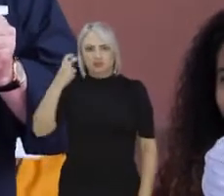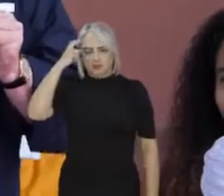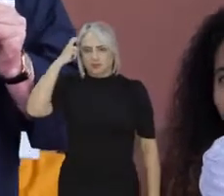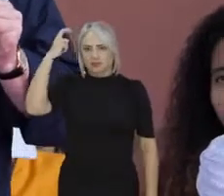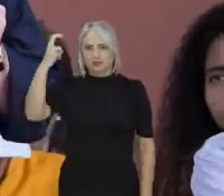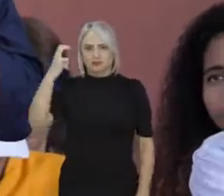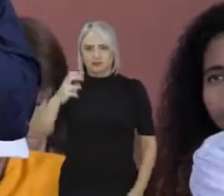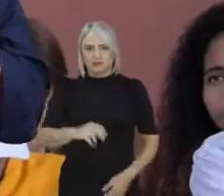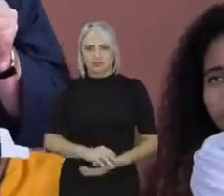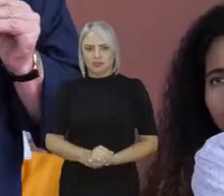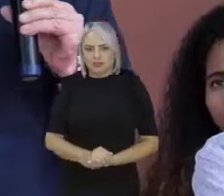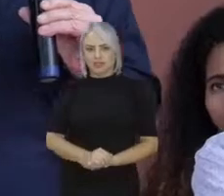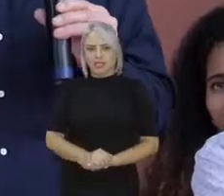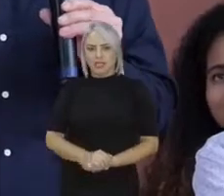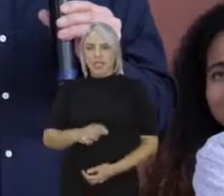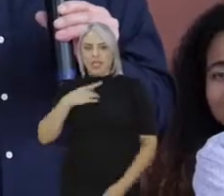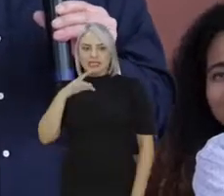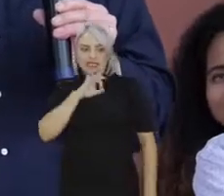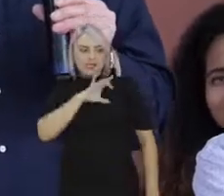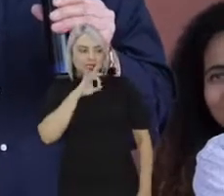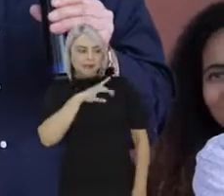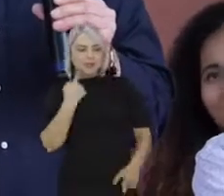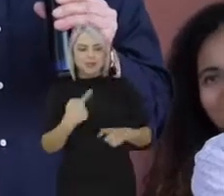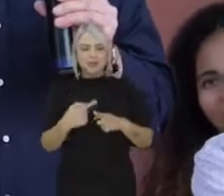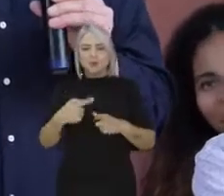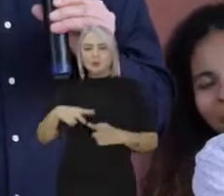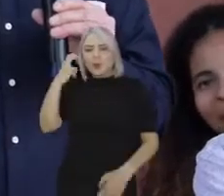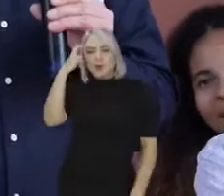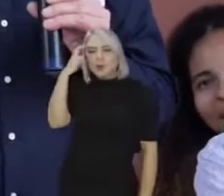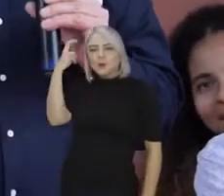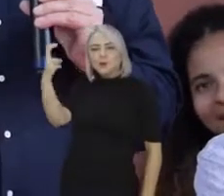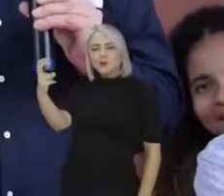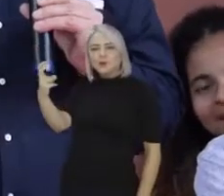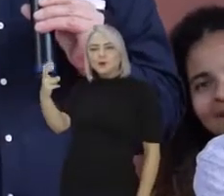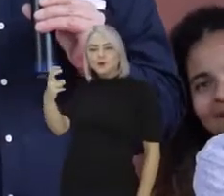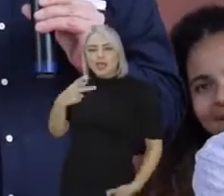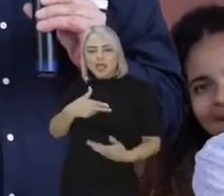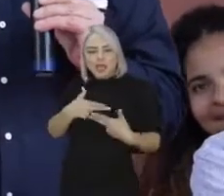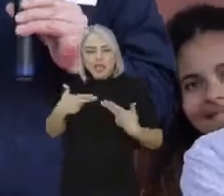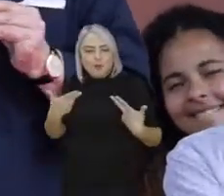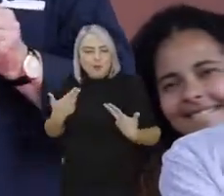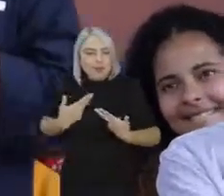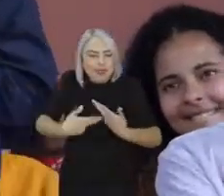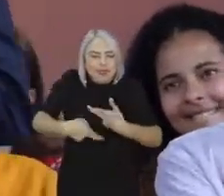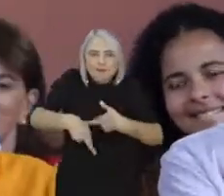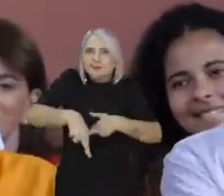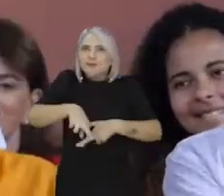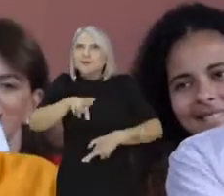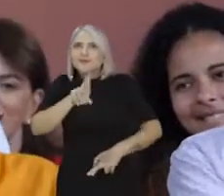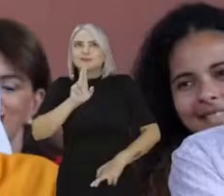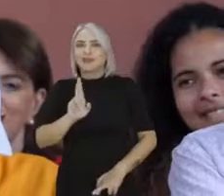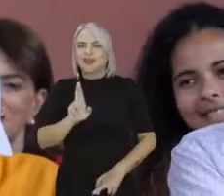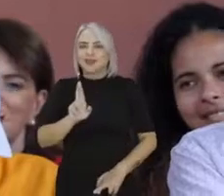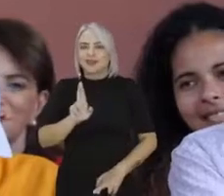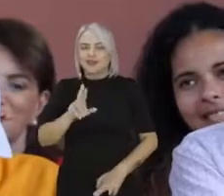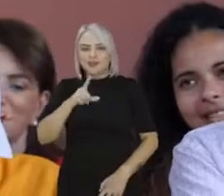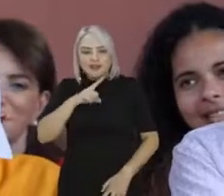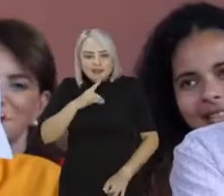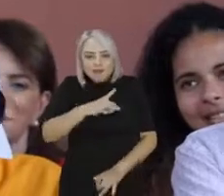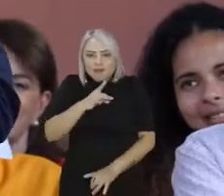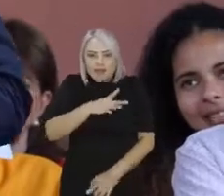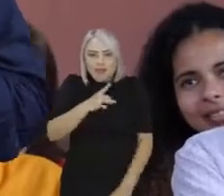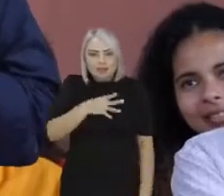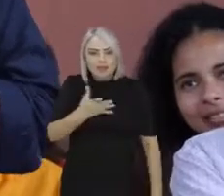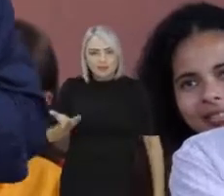Eles têm medo porque a cultura é uma coisa tão revolucionária. Sabe porque eles têm medo?